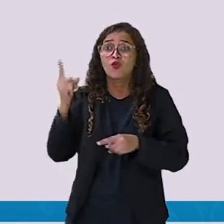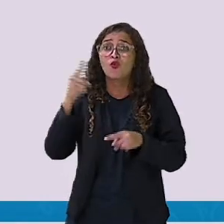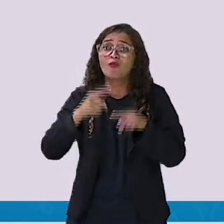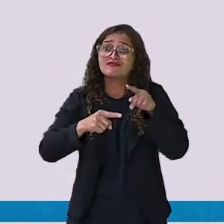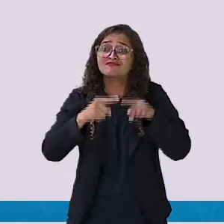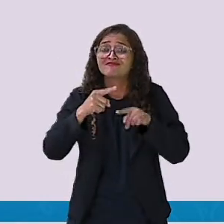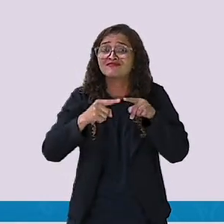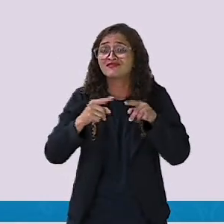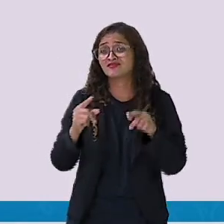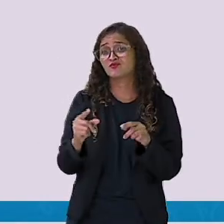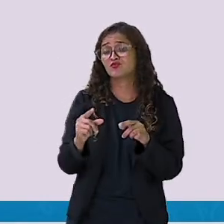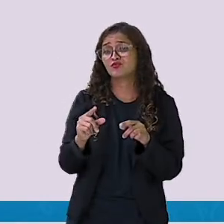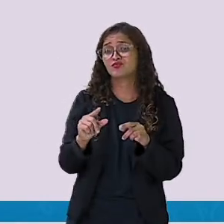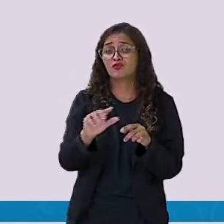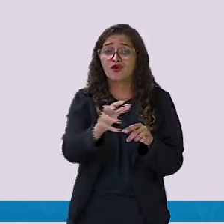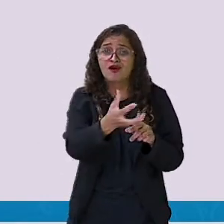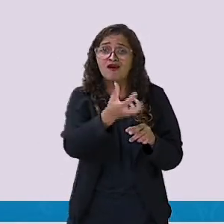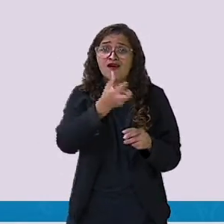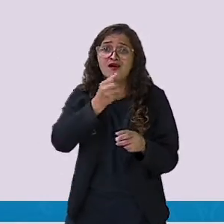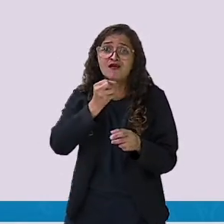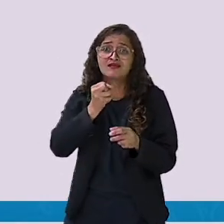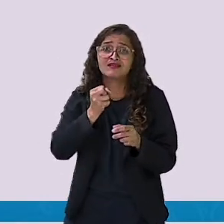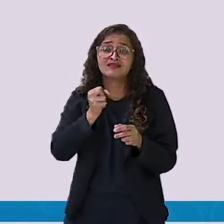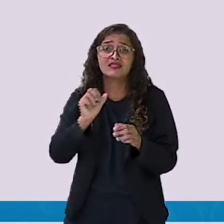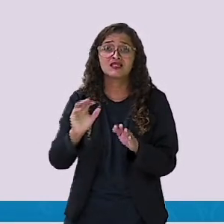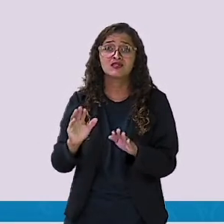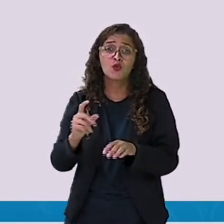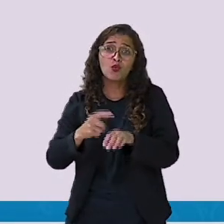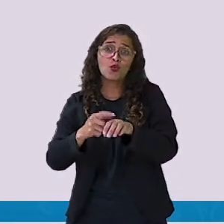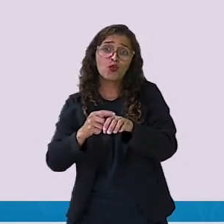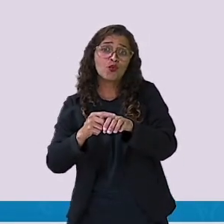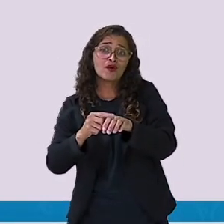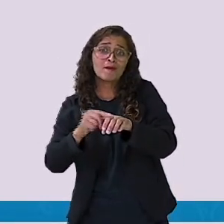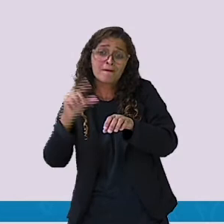materiais, são bens não duráveis.